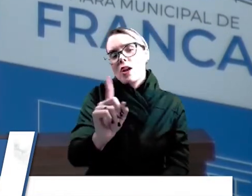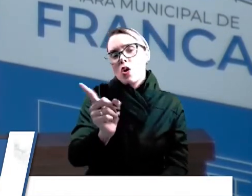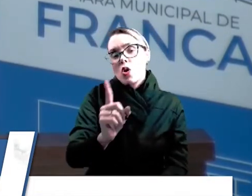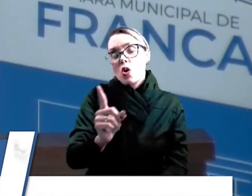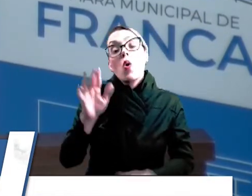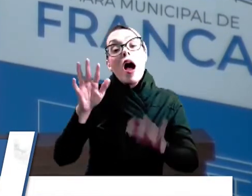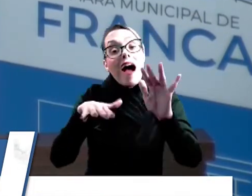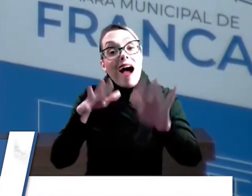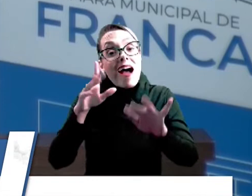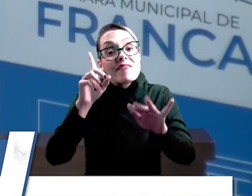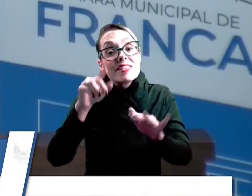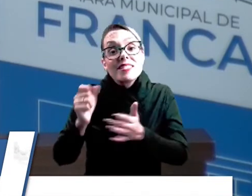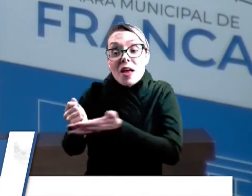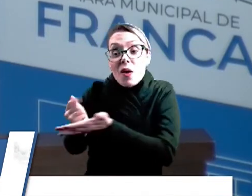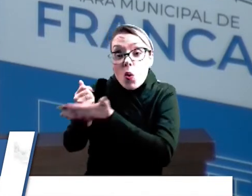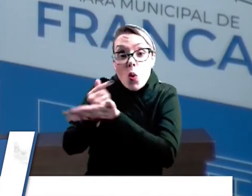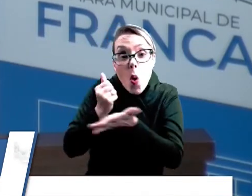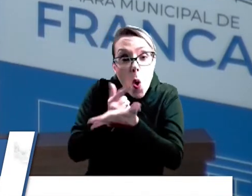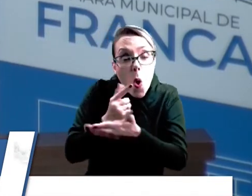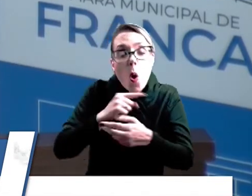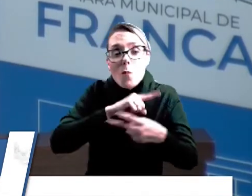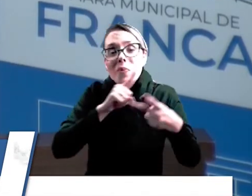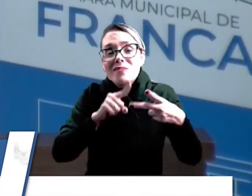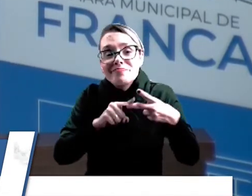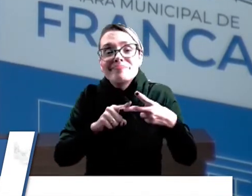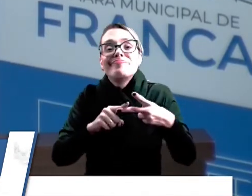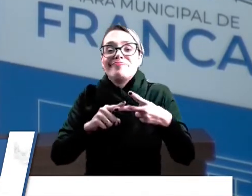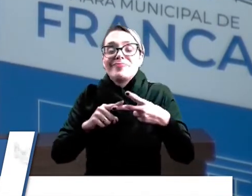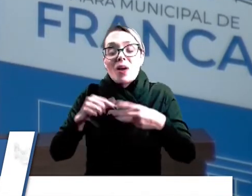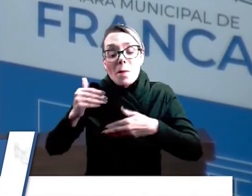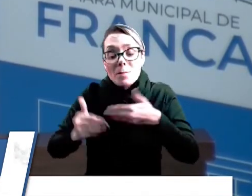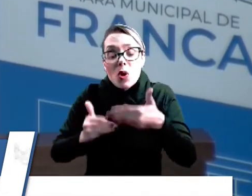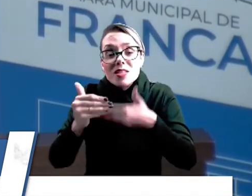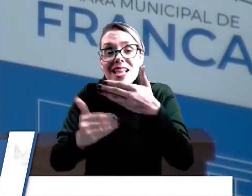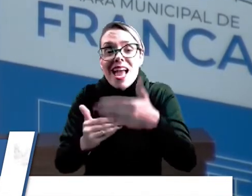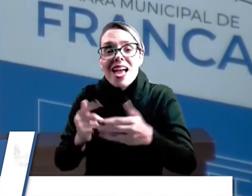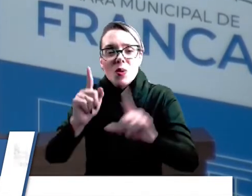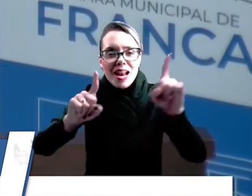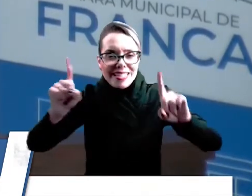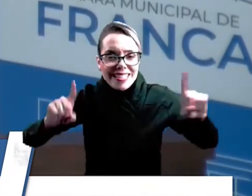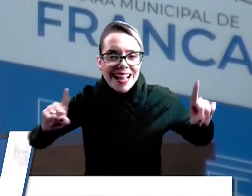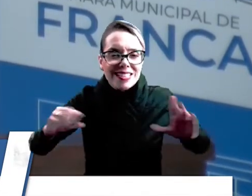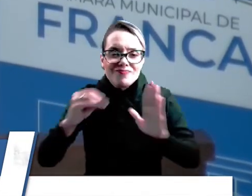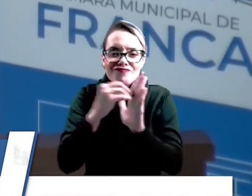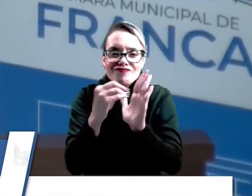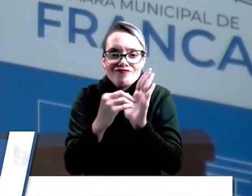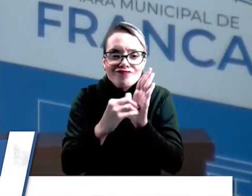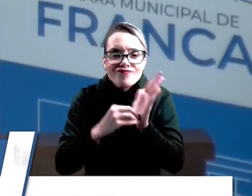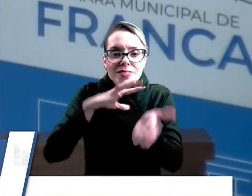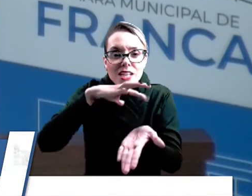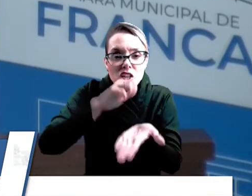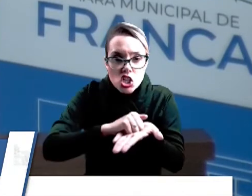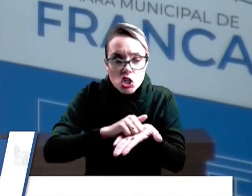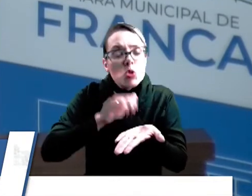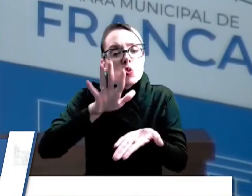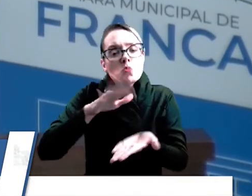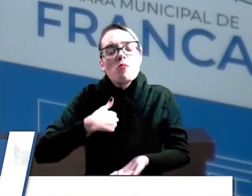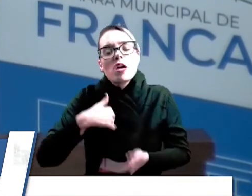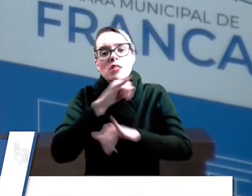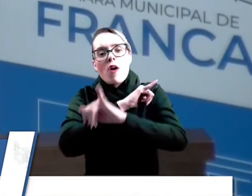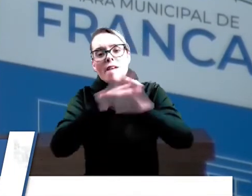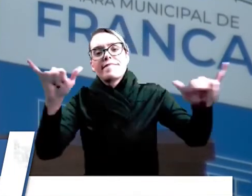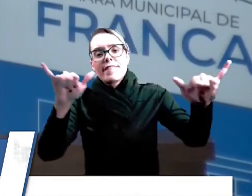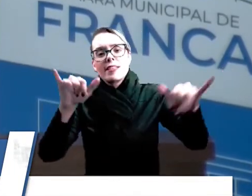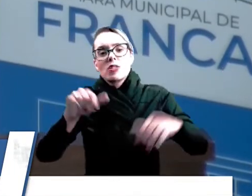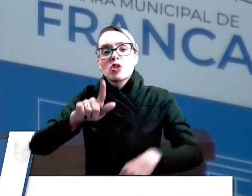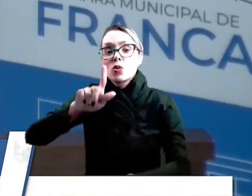processos licitatórios. Existe uma burocracia muito grande. Mas eu quero informar aqui que o Gaúcho já disse que já